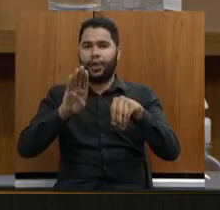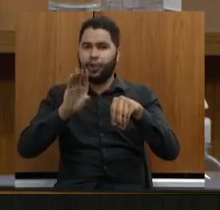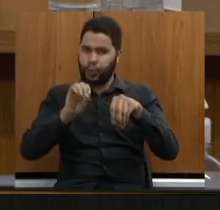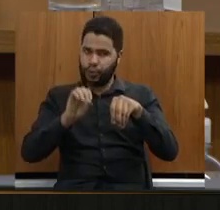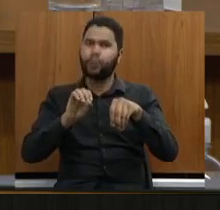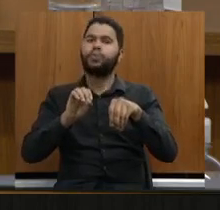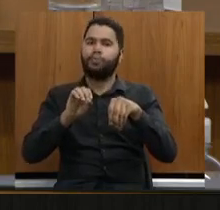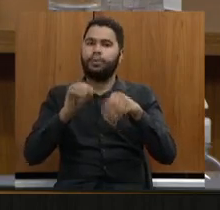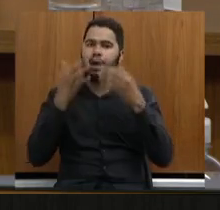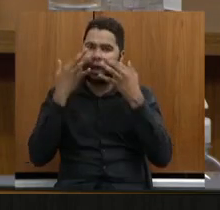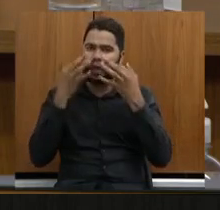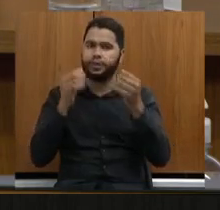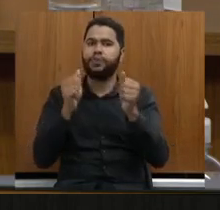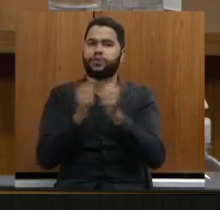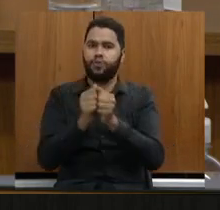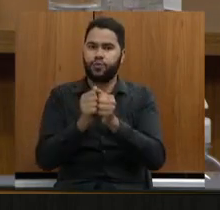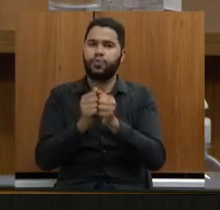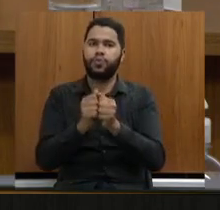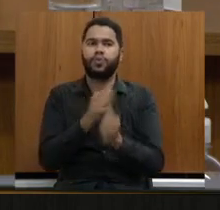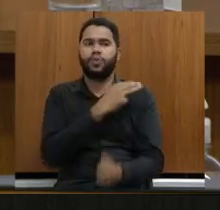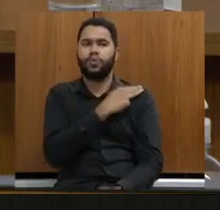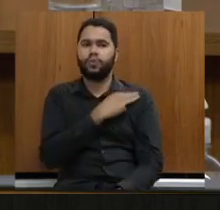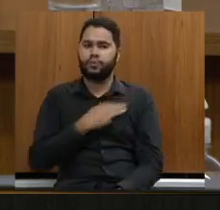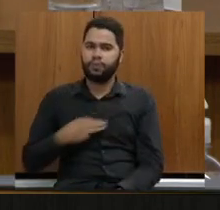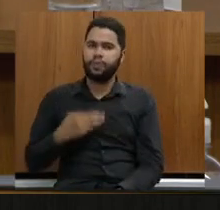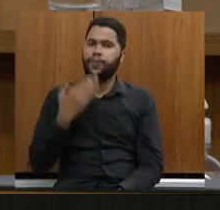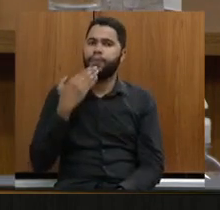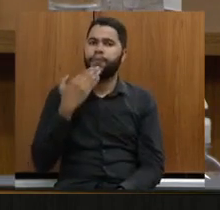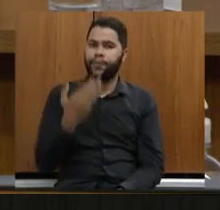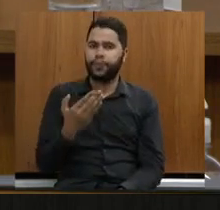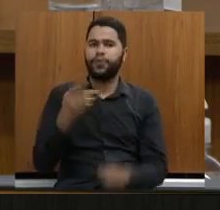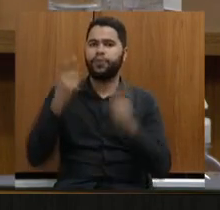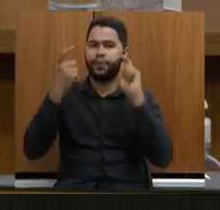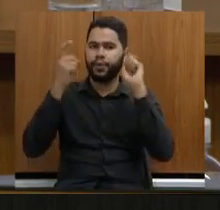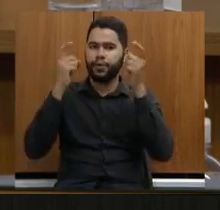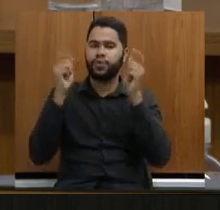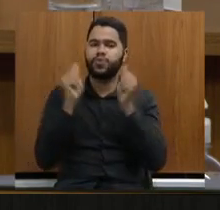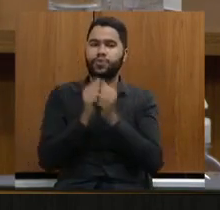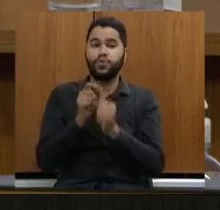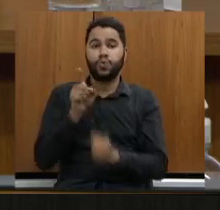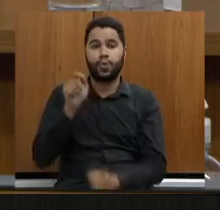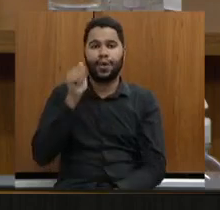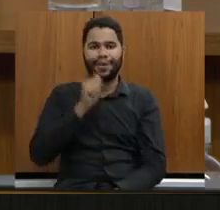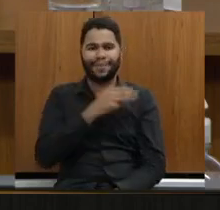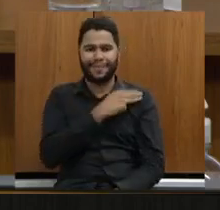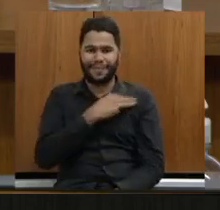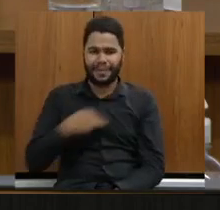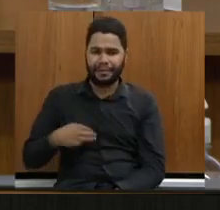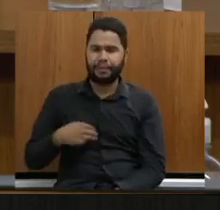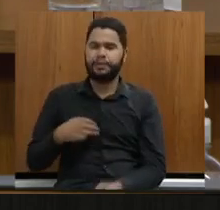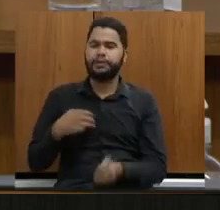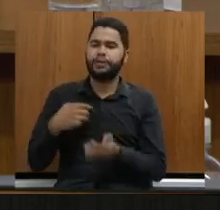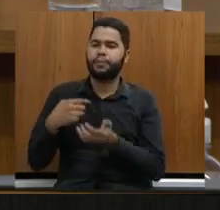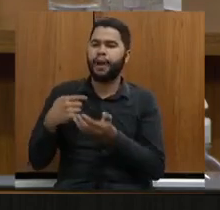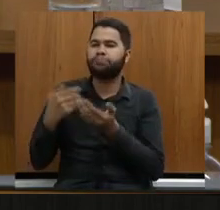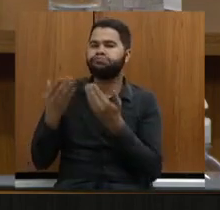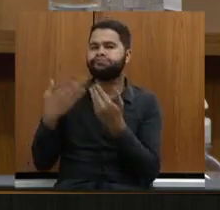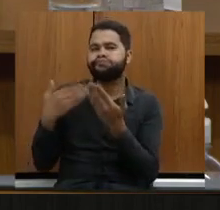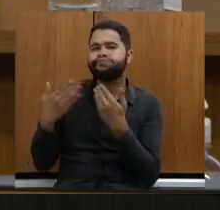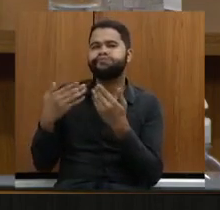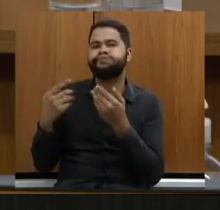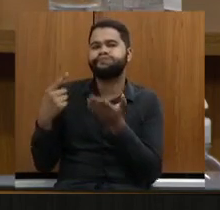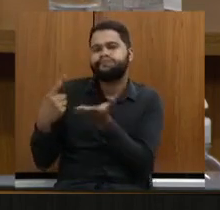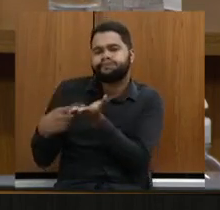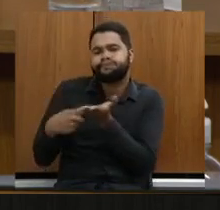ministra nós o com Será que pedimos uma reunião com ela no mês passado exatamente para discutir essa questão e ela não